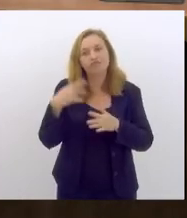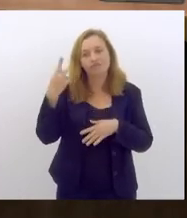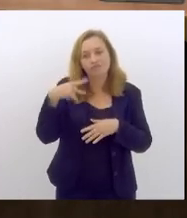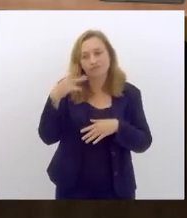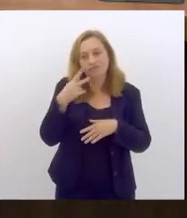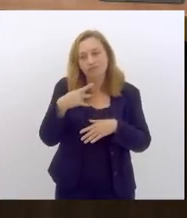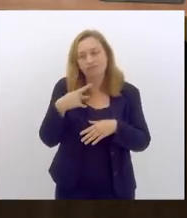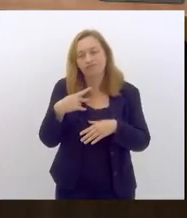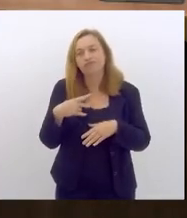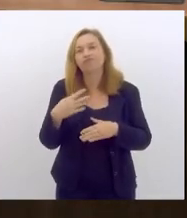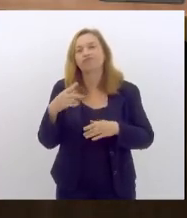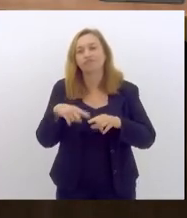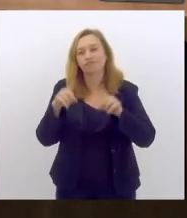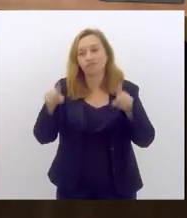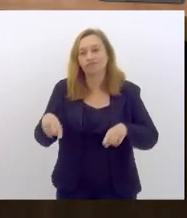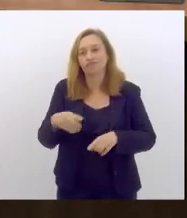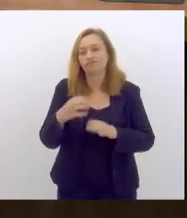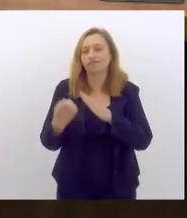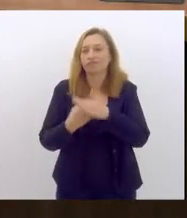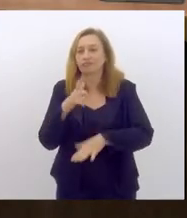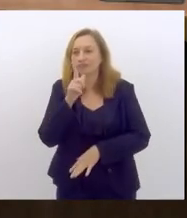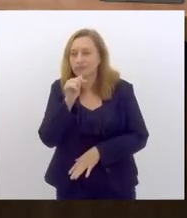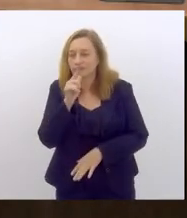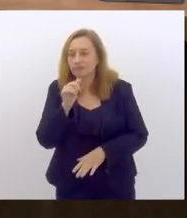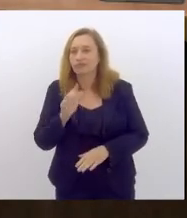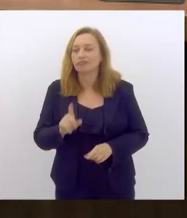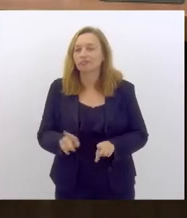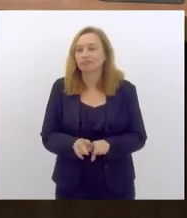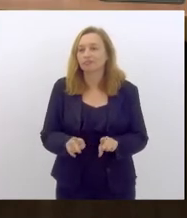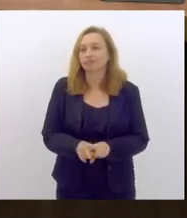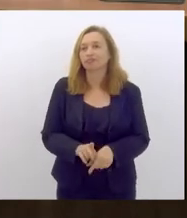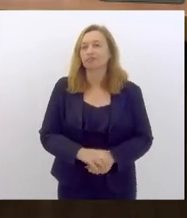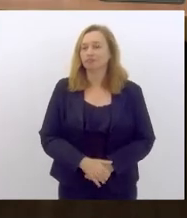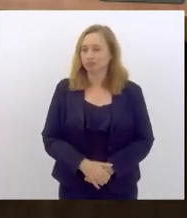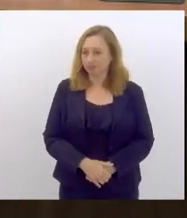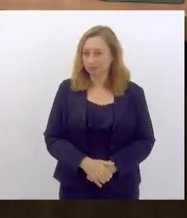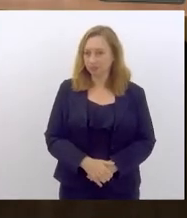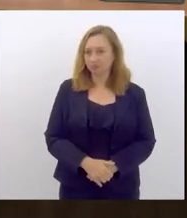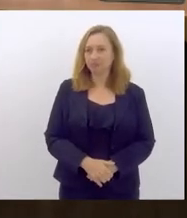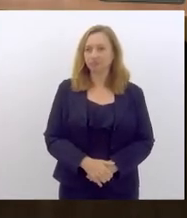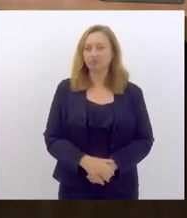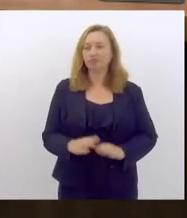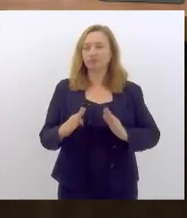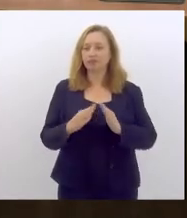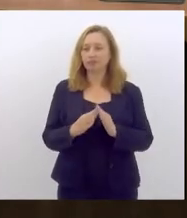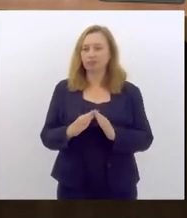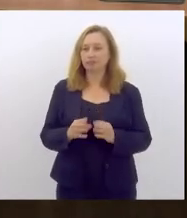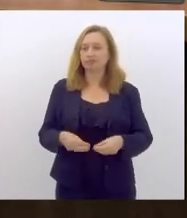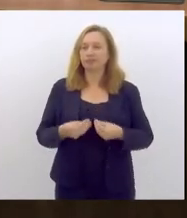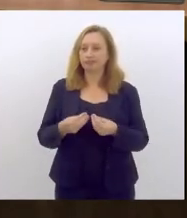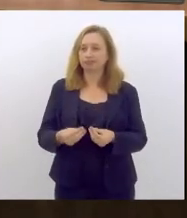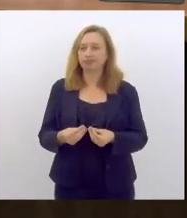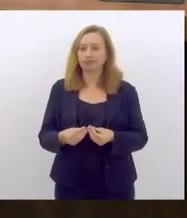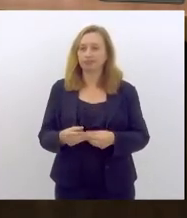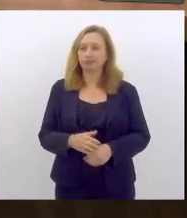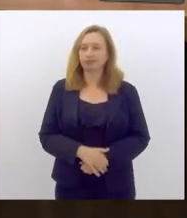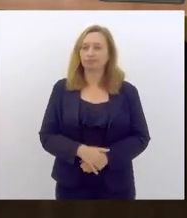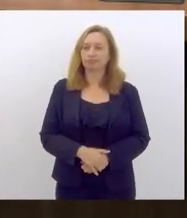parlamento e os servidores da SEDAI. E se não bastasse isso, essa casa também deu